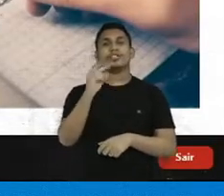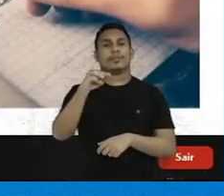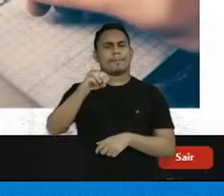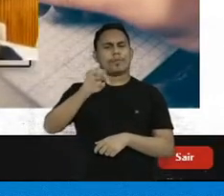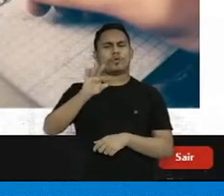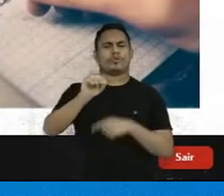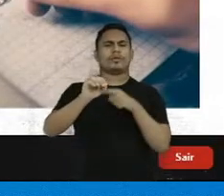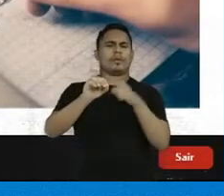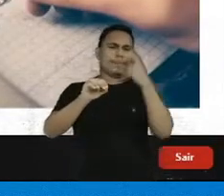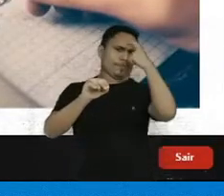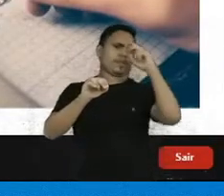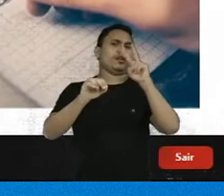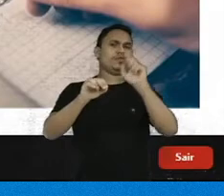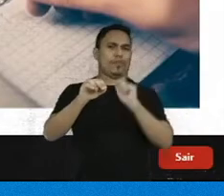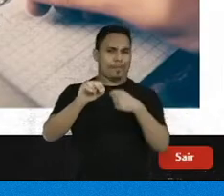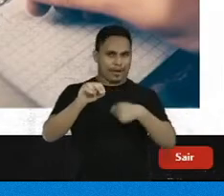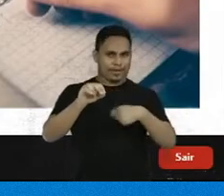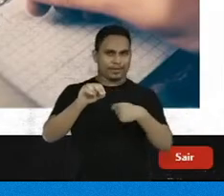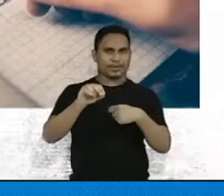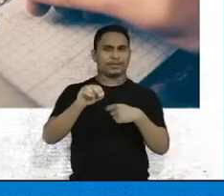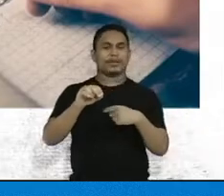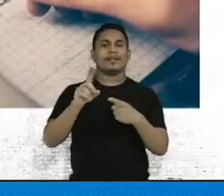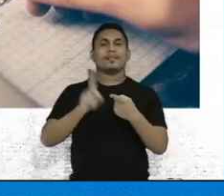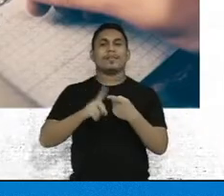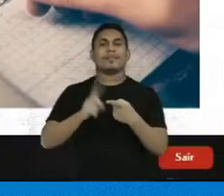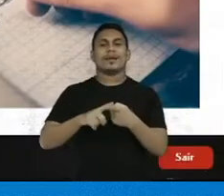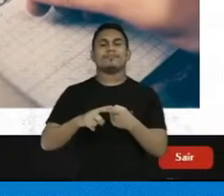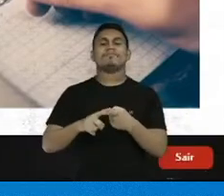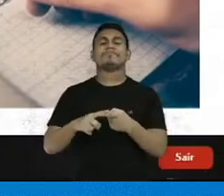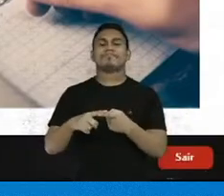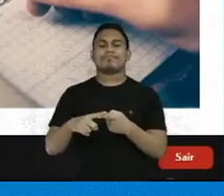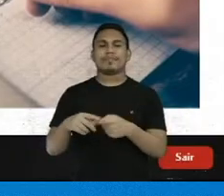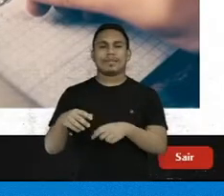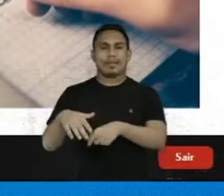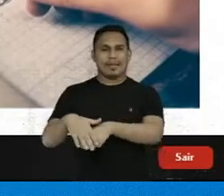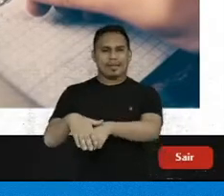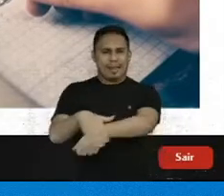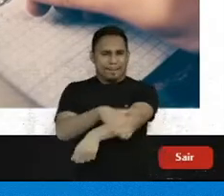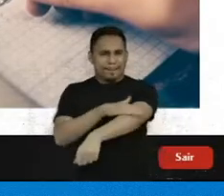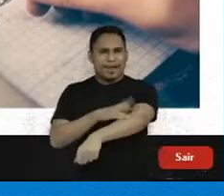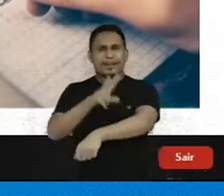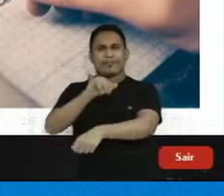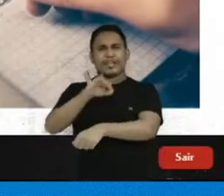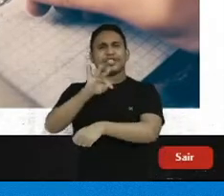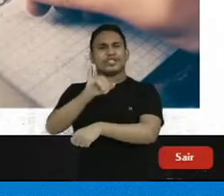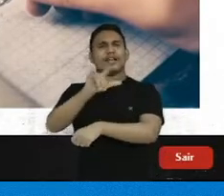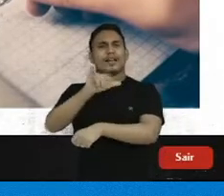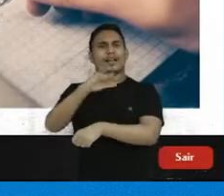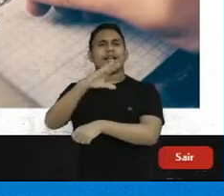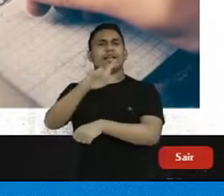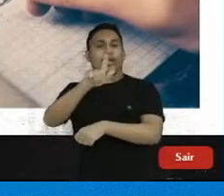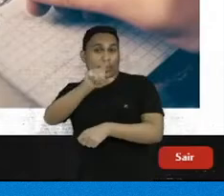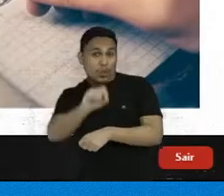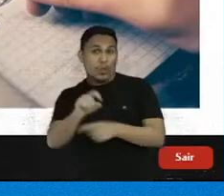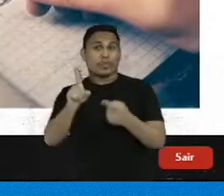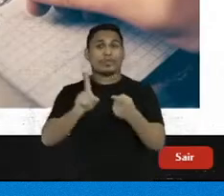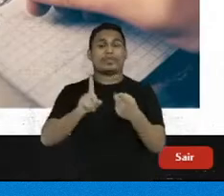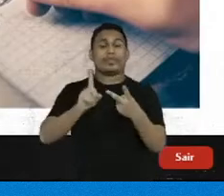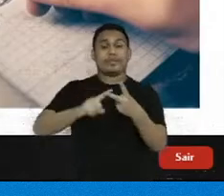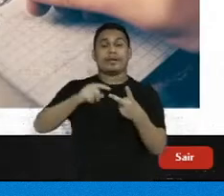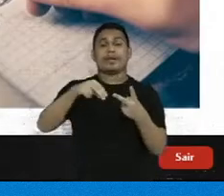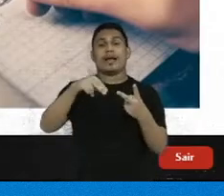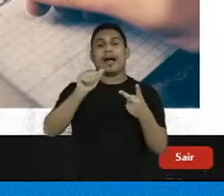é o vitiligo, que causa essas manchas brancas, tá? Existe também uma doença que se chama anemia perniciosa, existe a